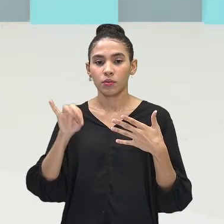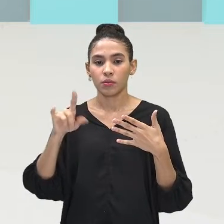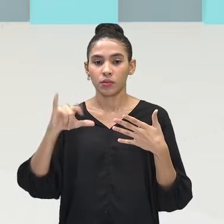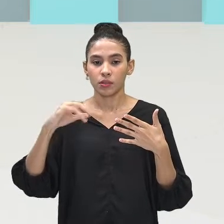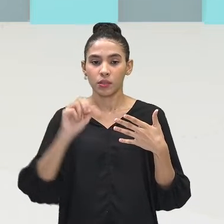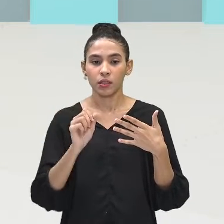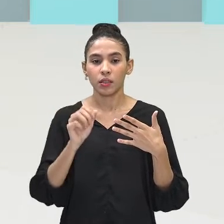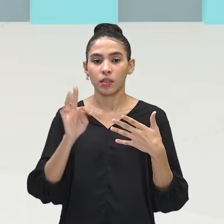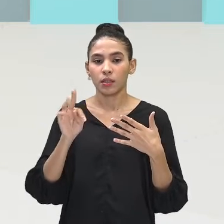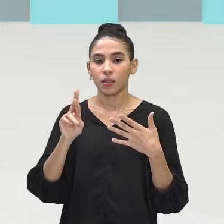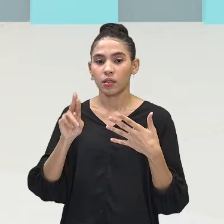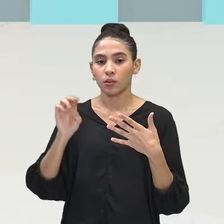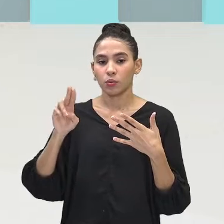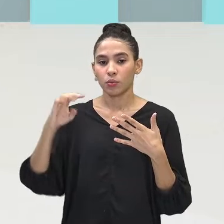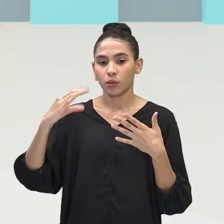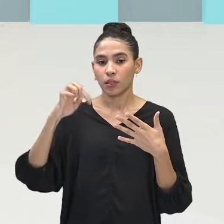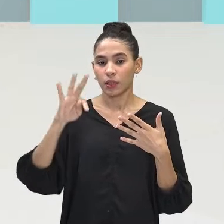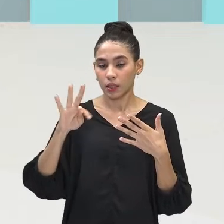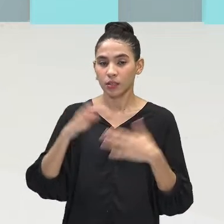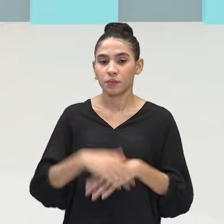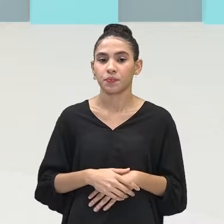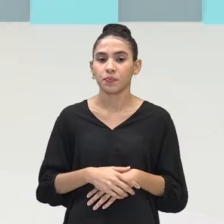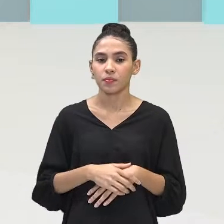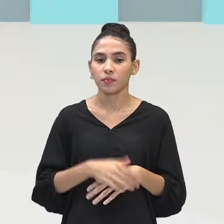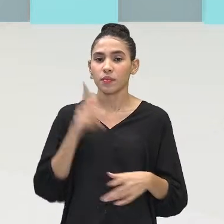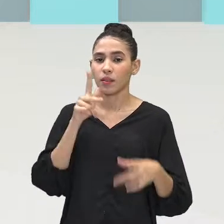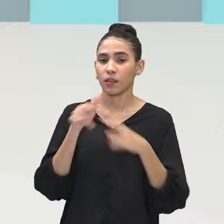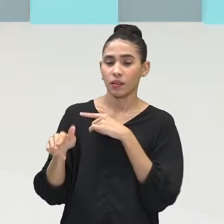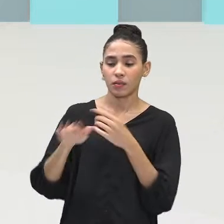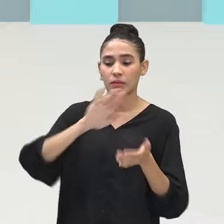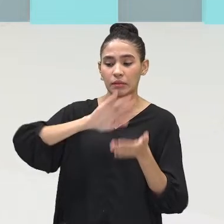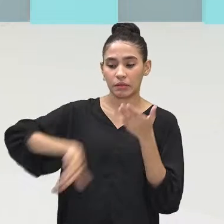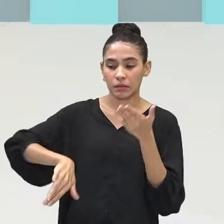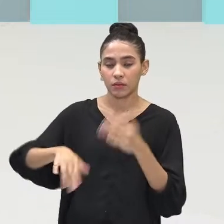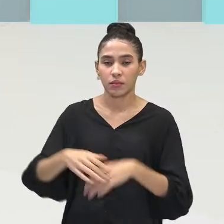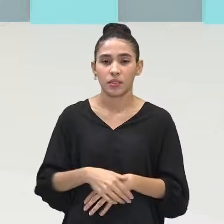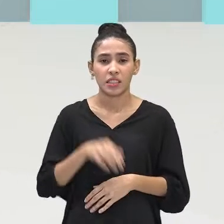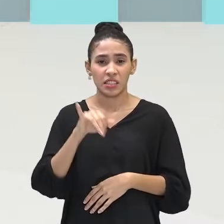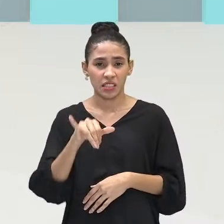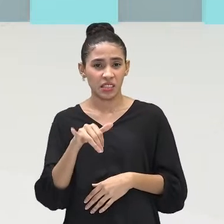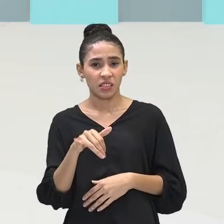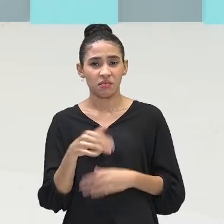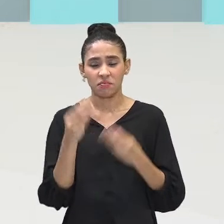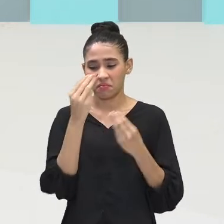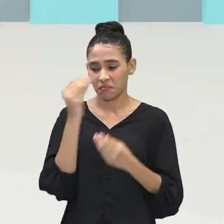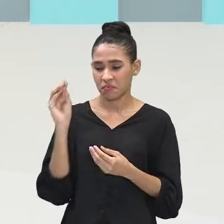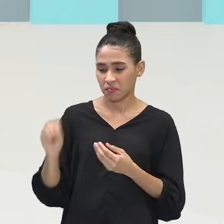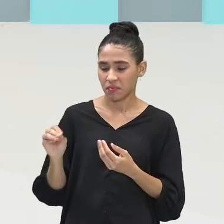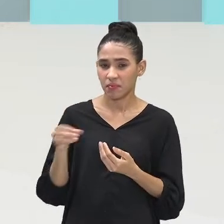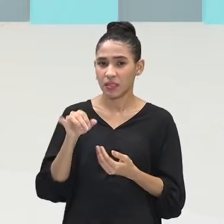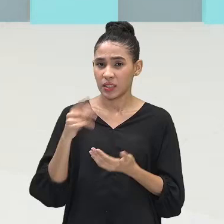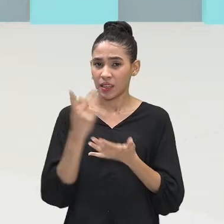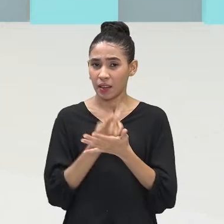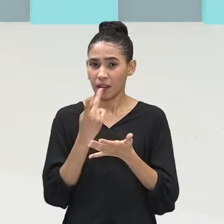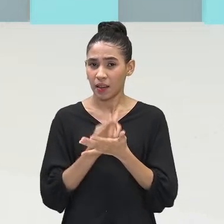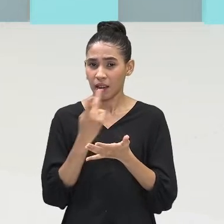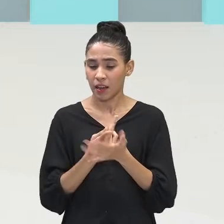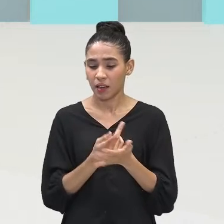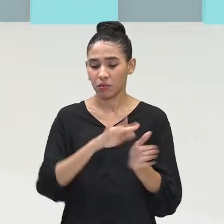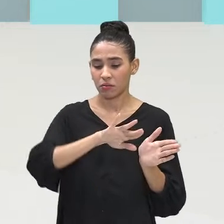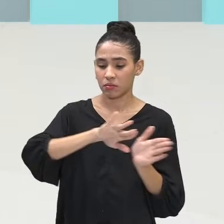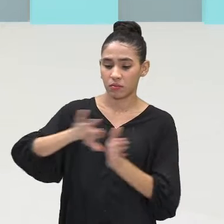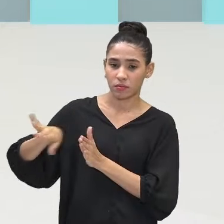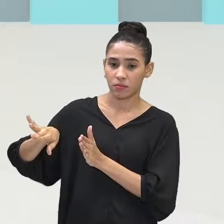inutilia truncar, que quer dizer o quê? Cortar aquilo que é inútil, ou seja, tudo aquilo que não serve, tudo aquilo que não deve fazer parte da minha vida, eu